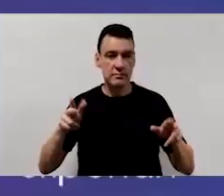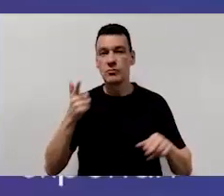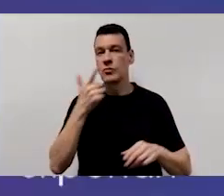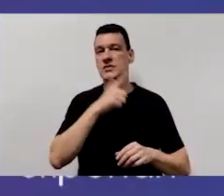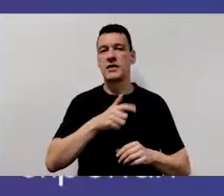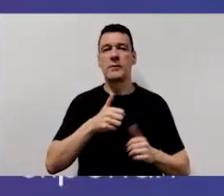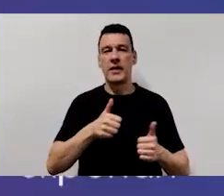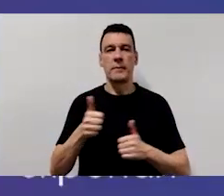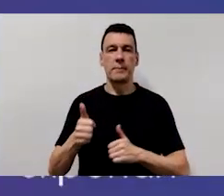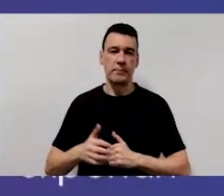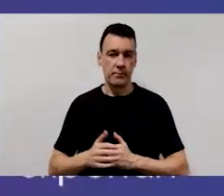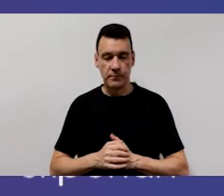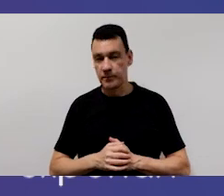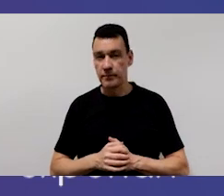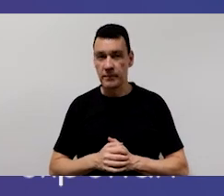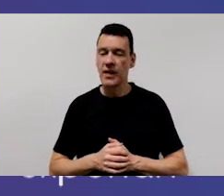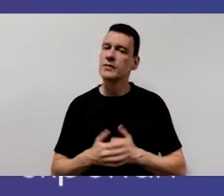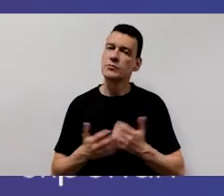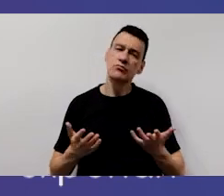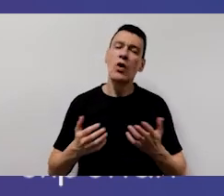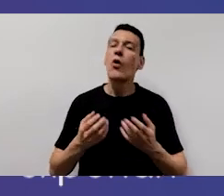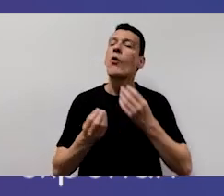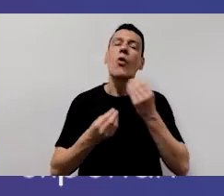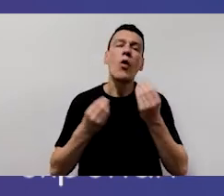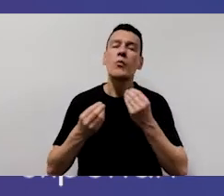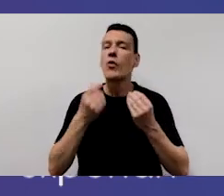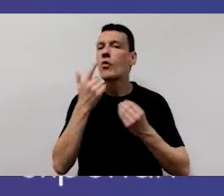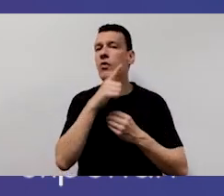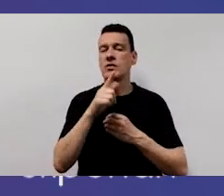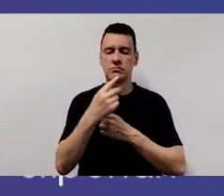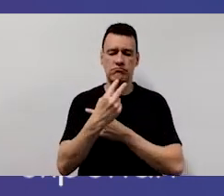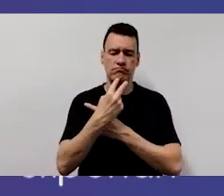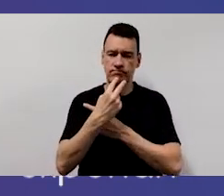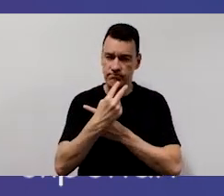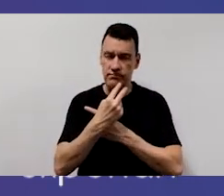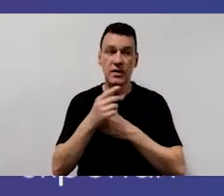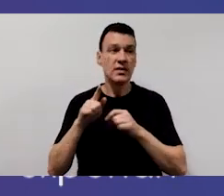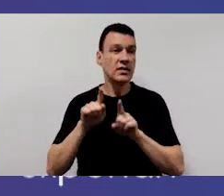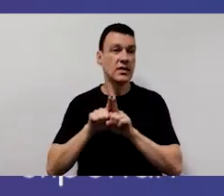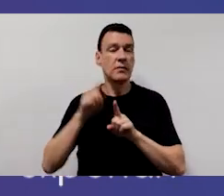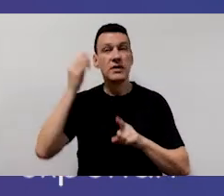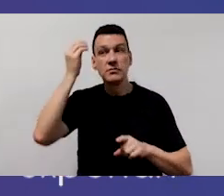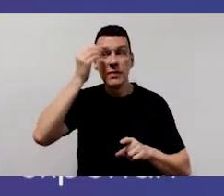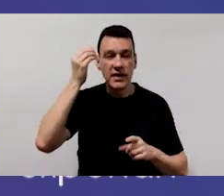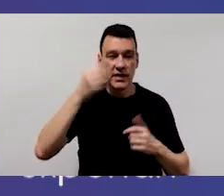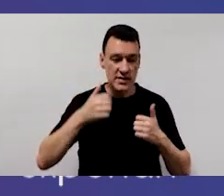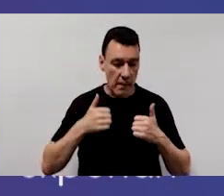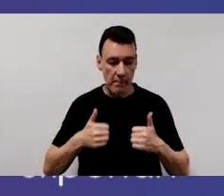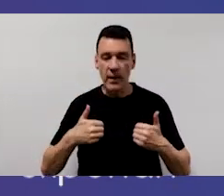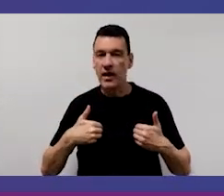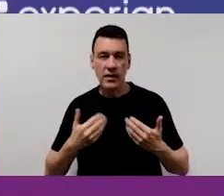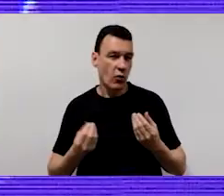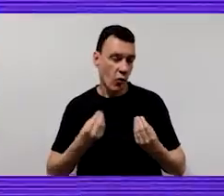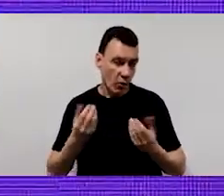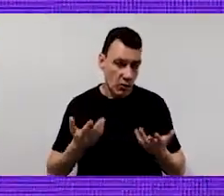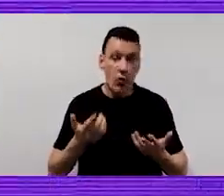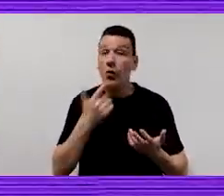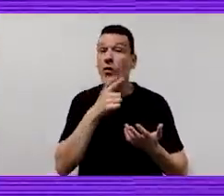Como garantir proteção e a melhor experiência? Como conseguir esse equilíbrio na jornada do seu cliente?